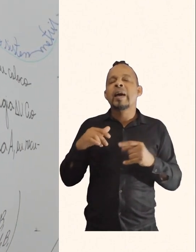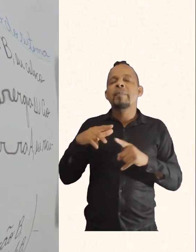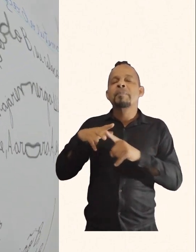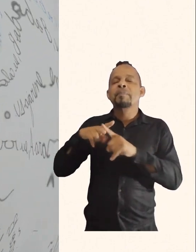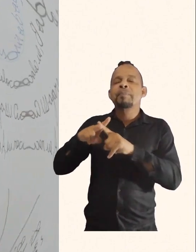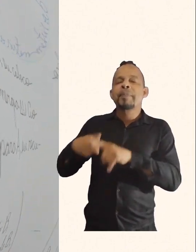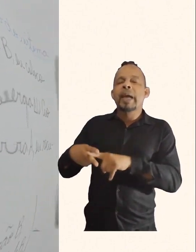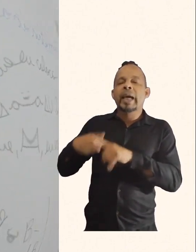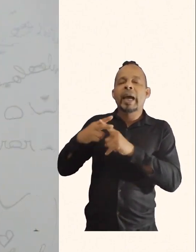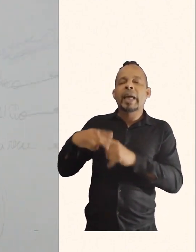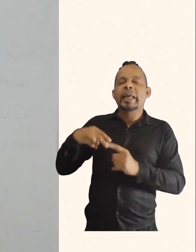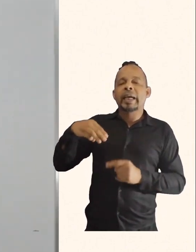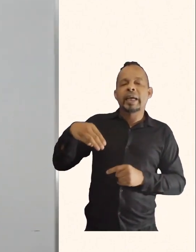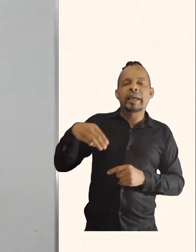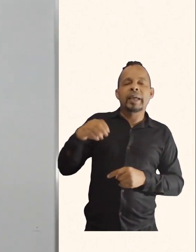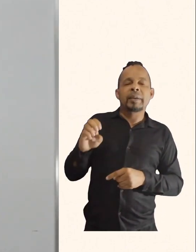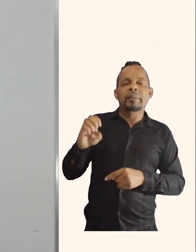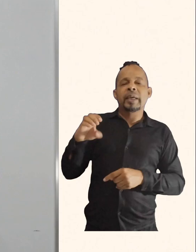mecânica.